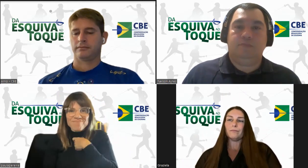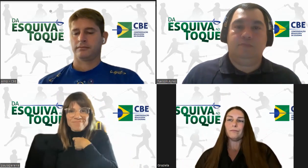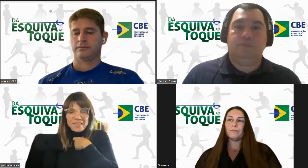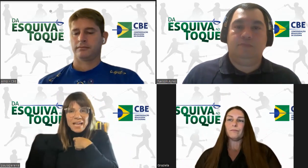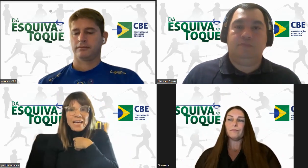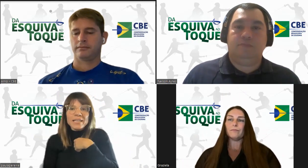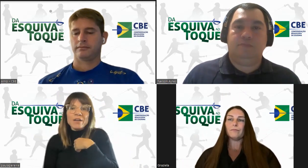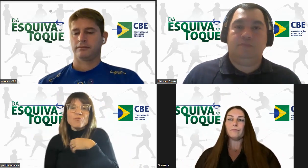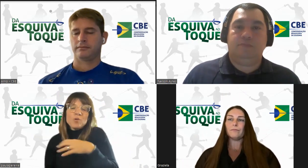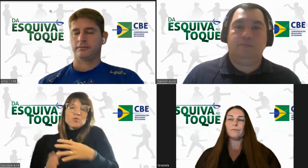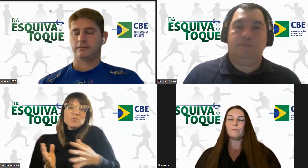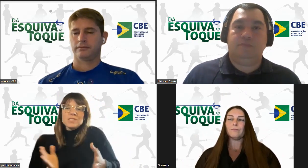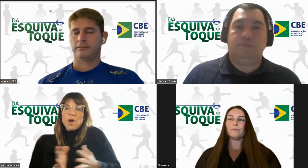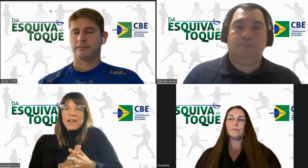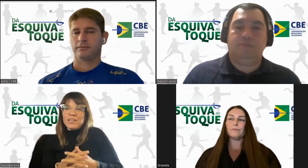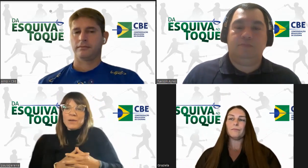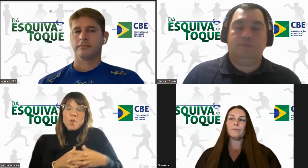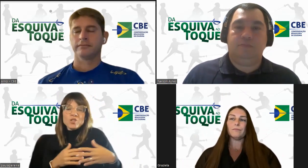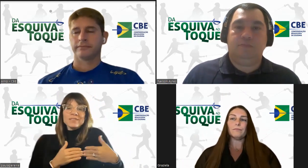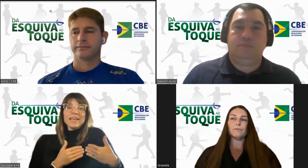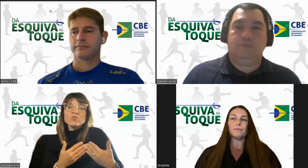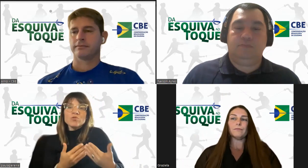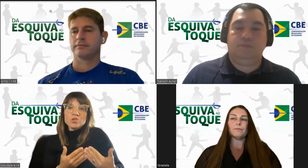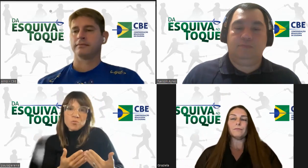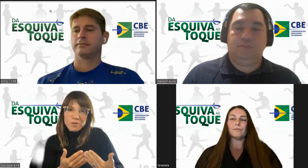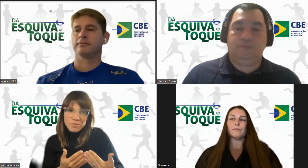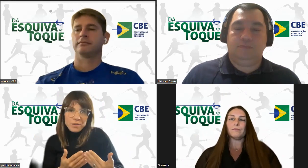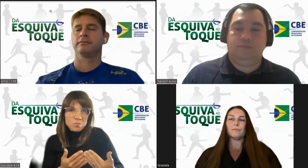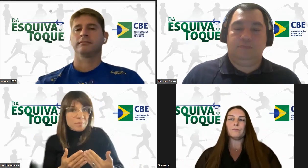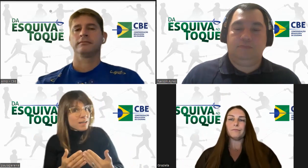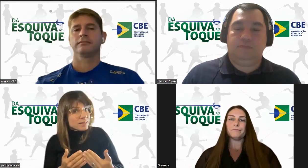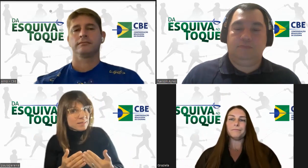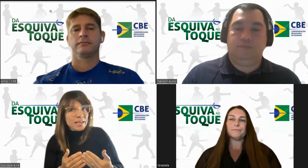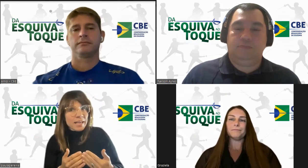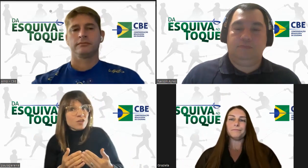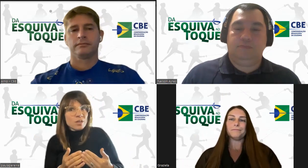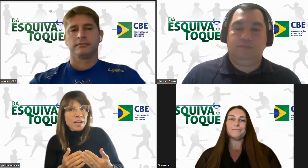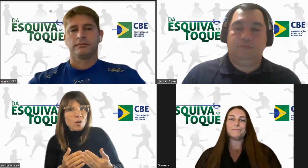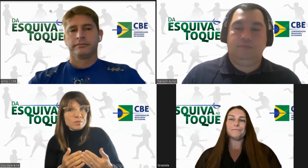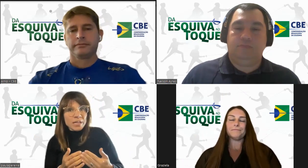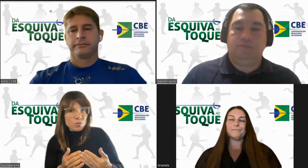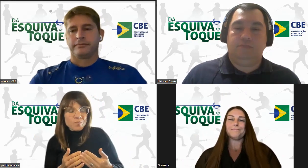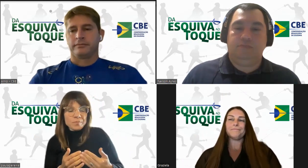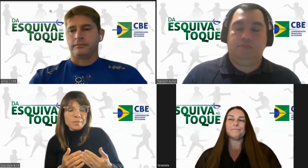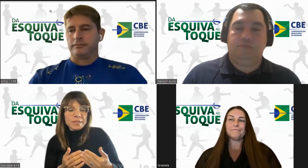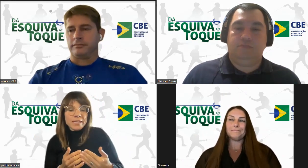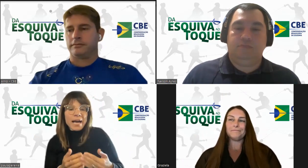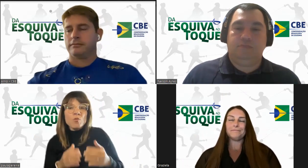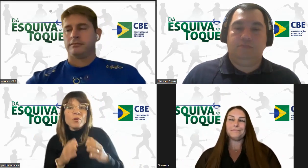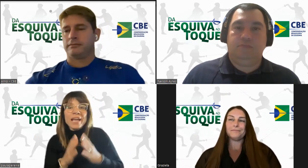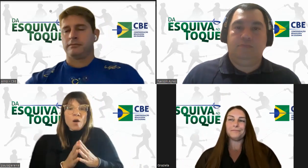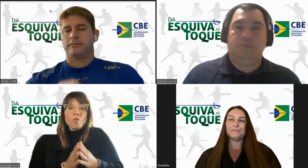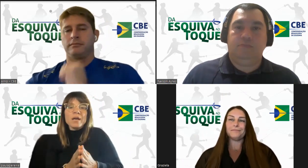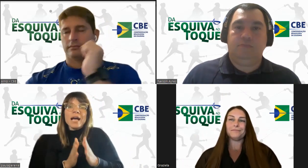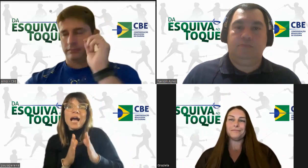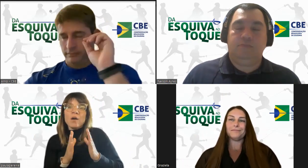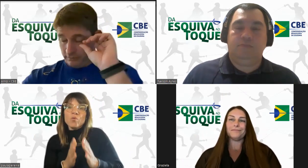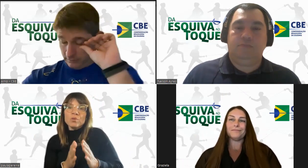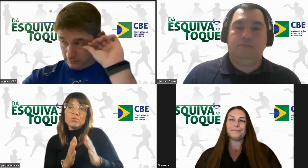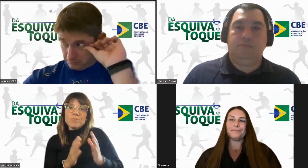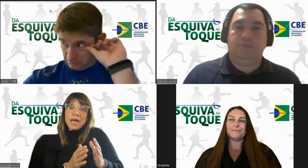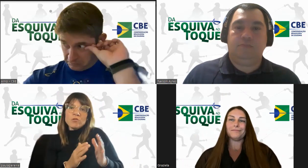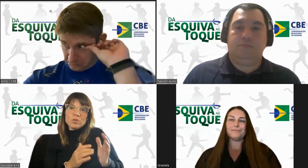emergência né E aí eu costumo dizer olha pode até surtir algum efeito mas em geral não na o ideal